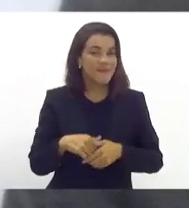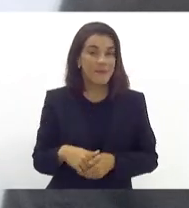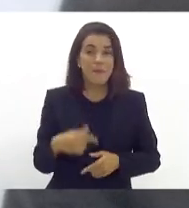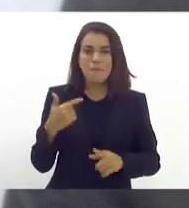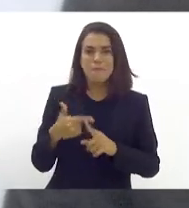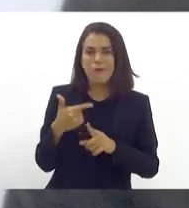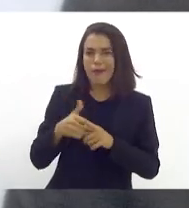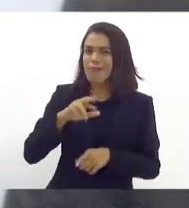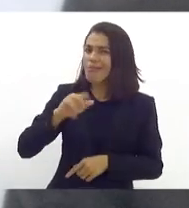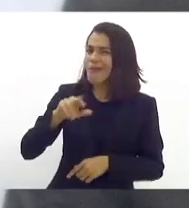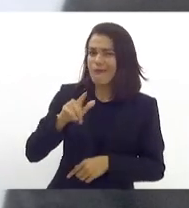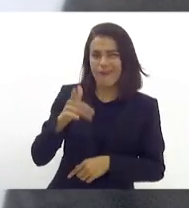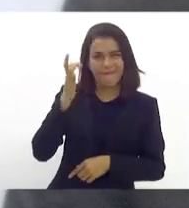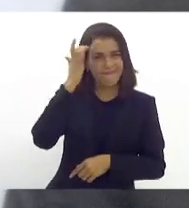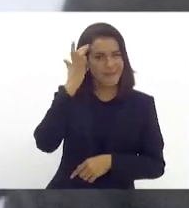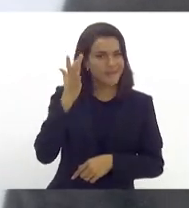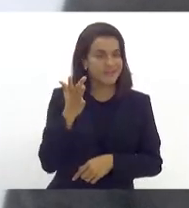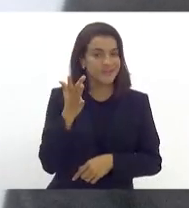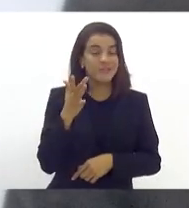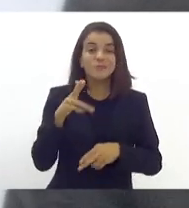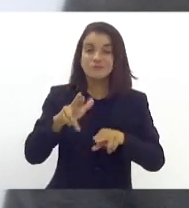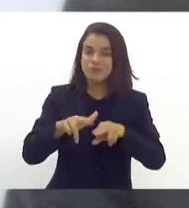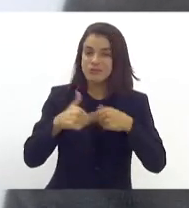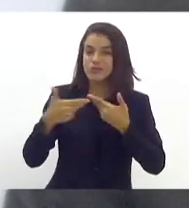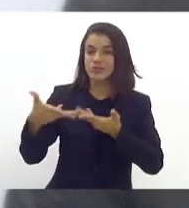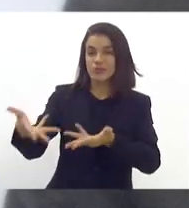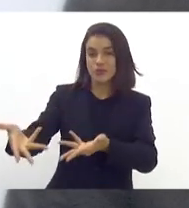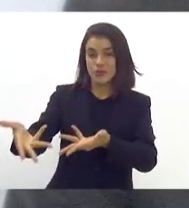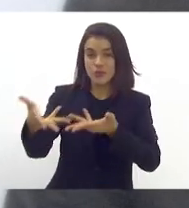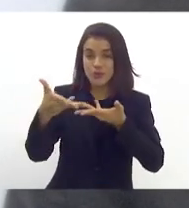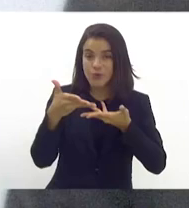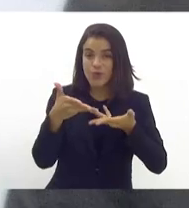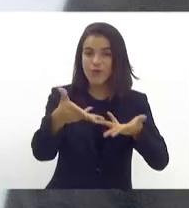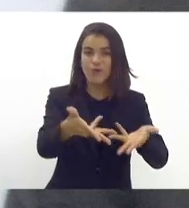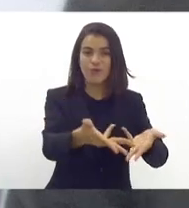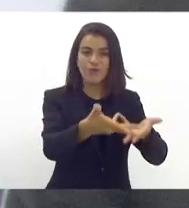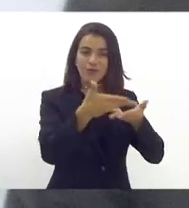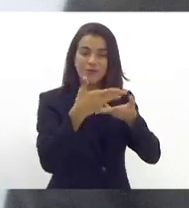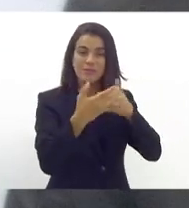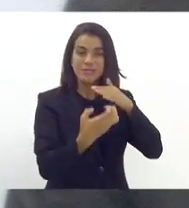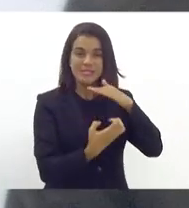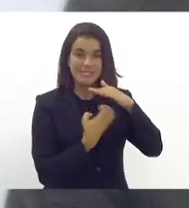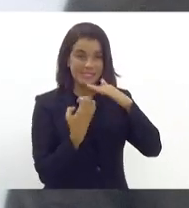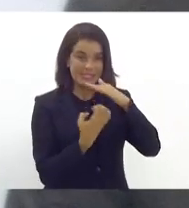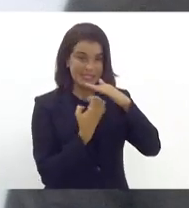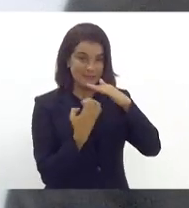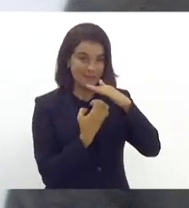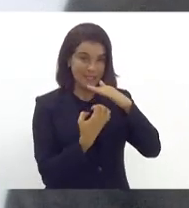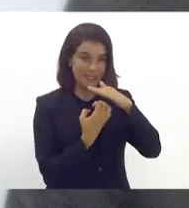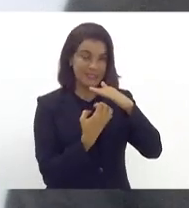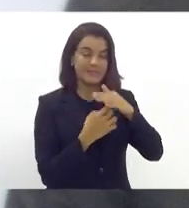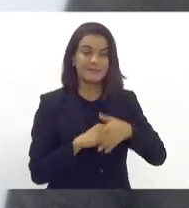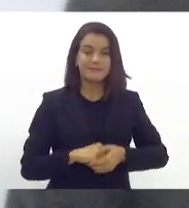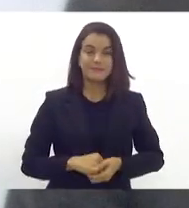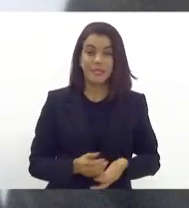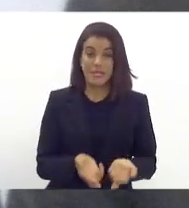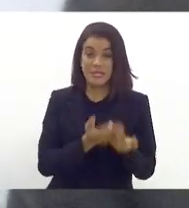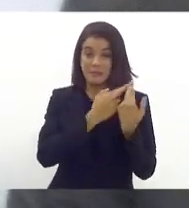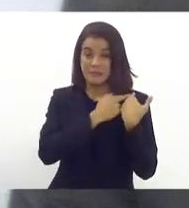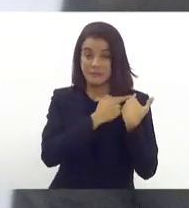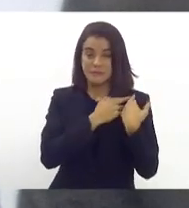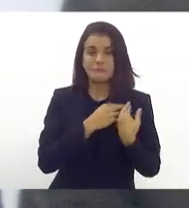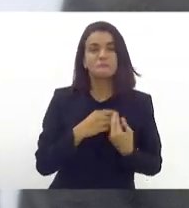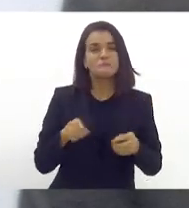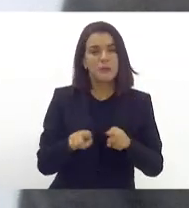fácil nós fizemos o convite a todas as empresas envolvidas recebi ofícios